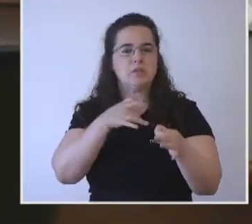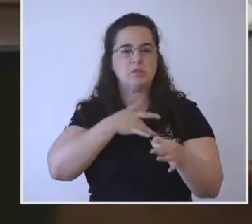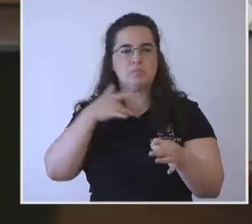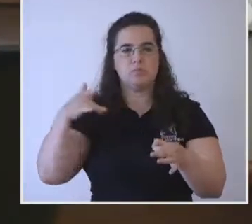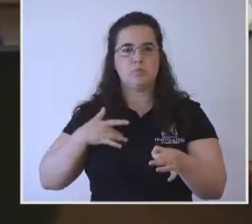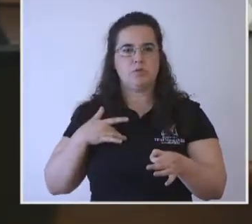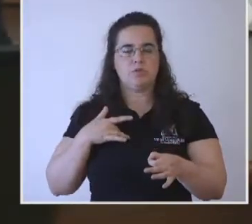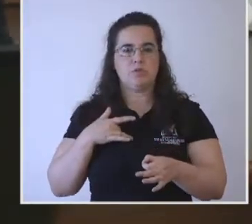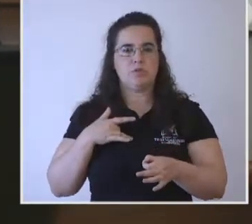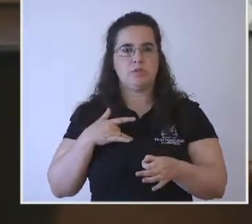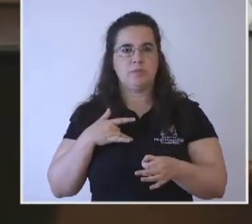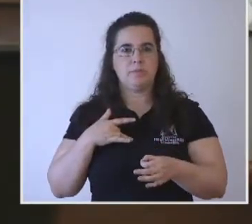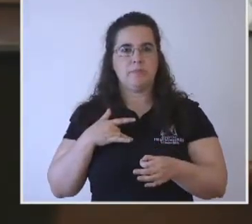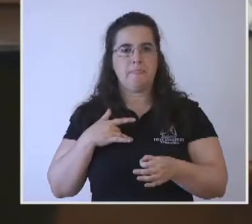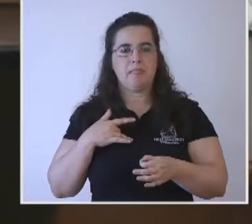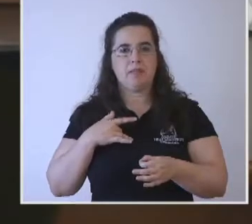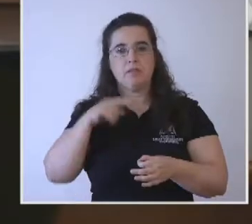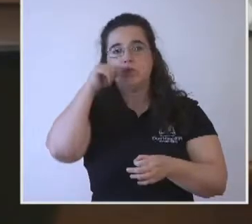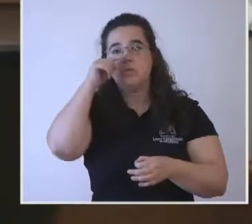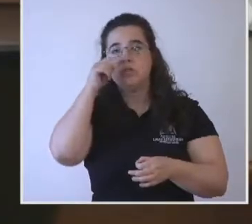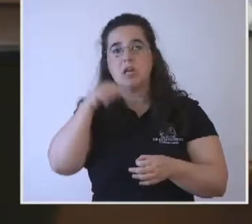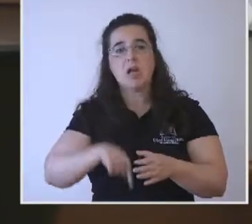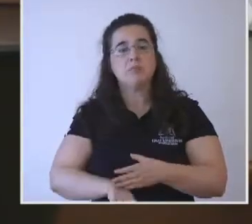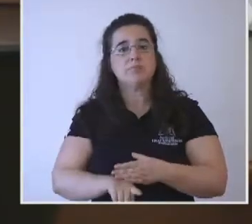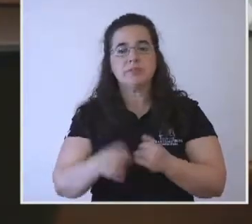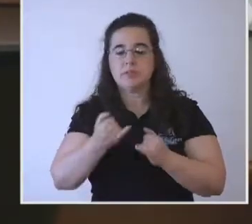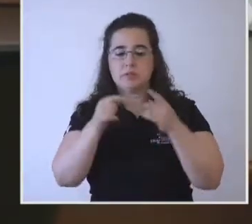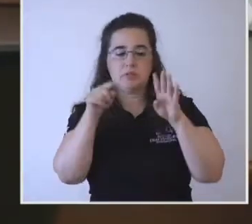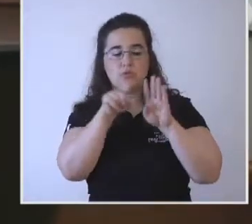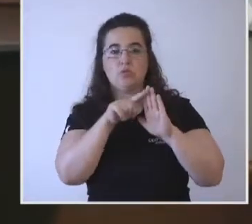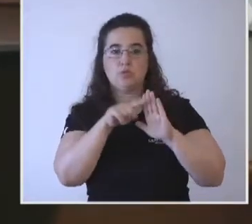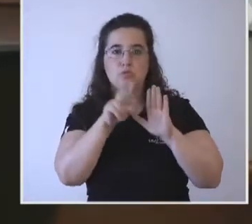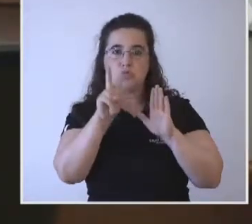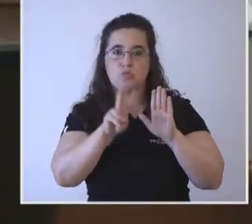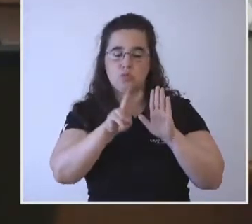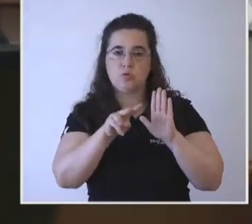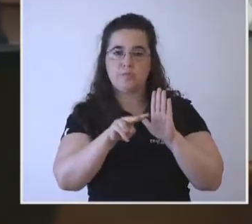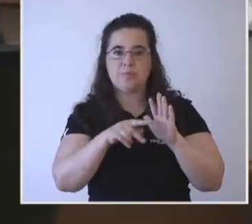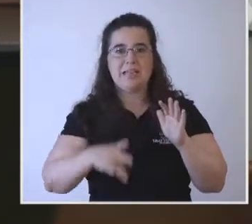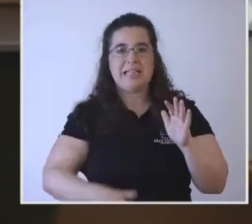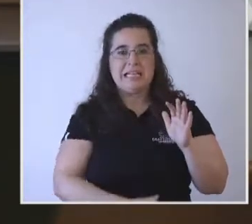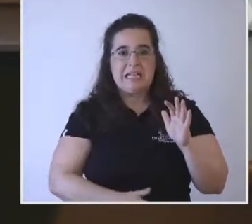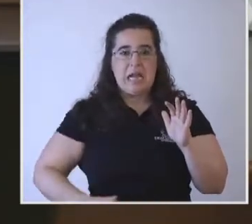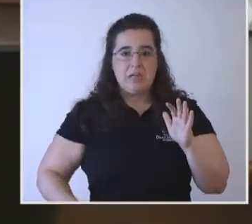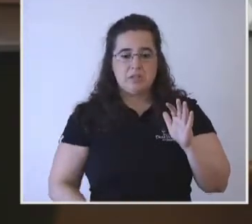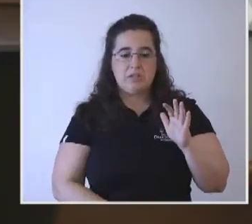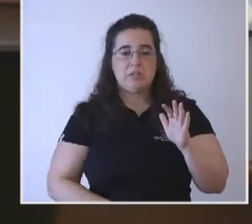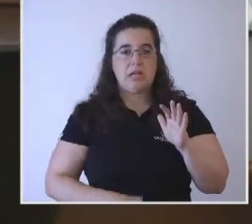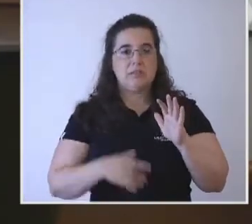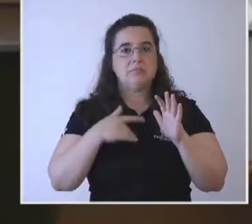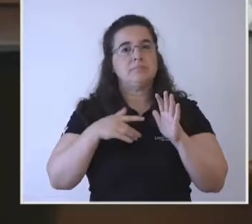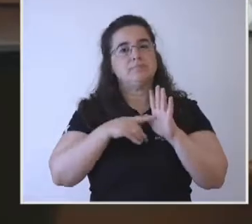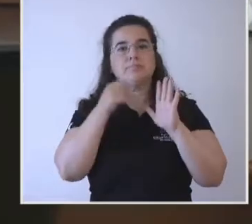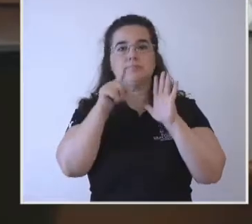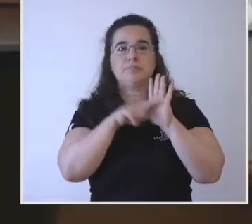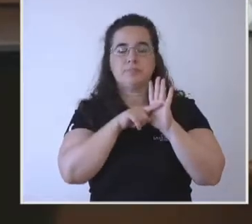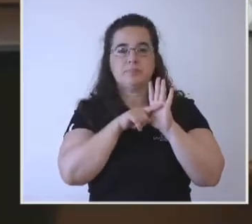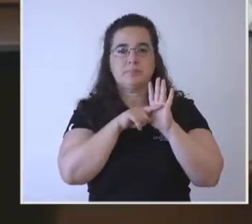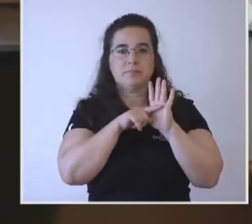lógico. Urinário estava a seguir. O gastrointestinal a seguir.